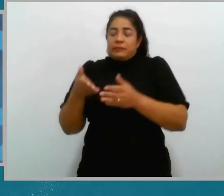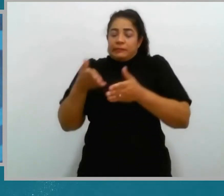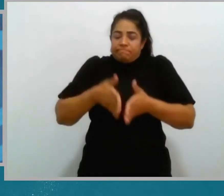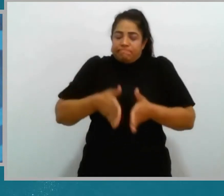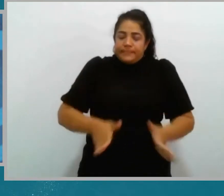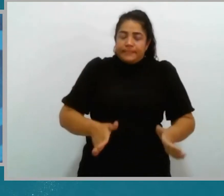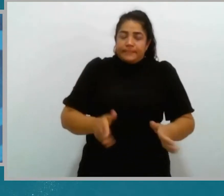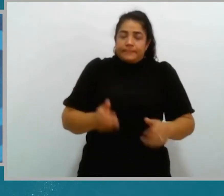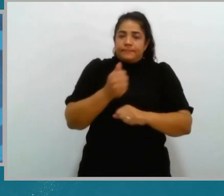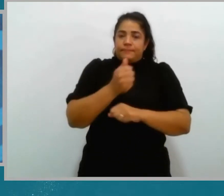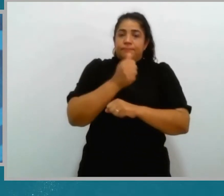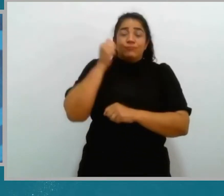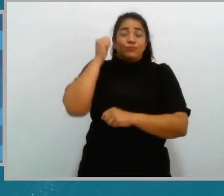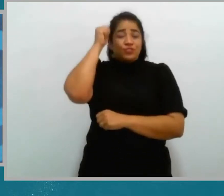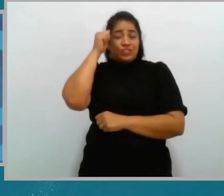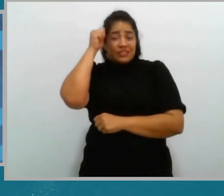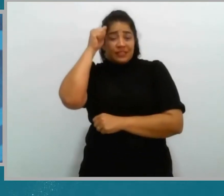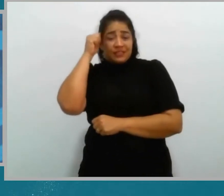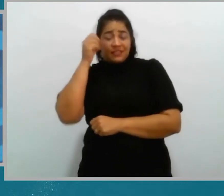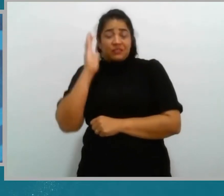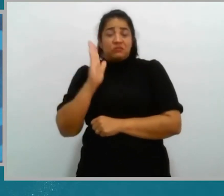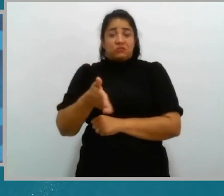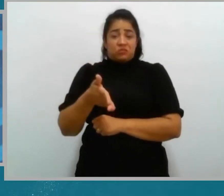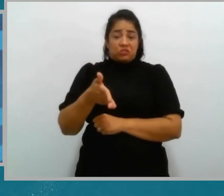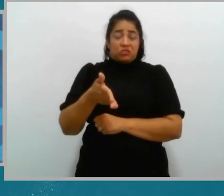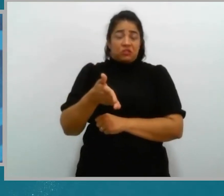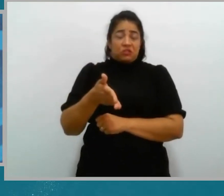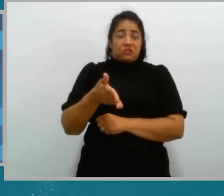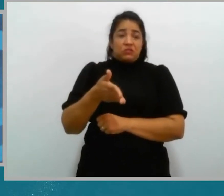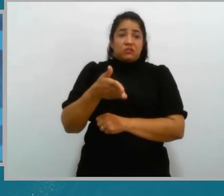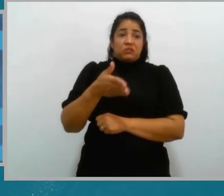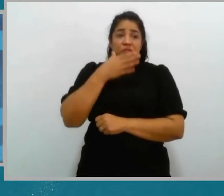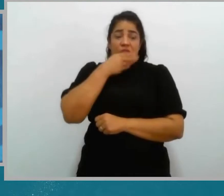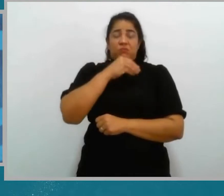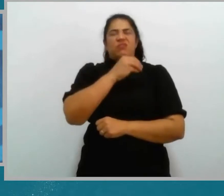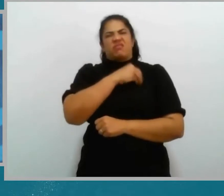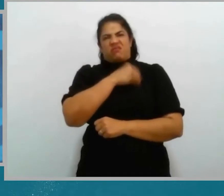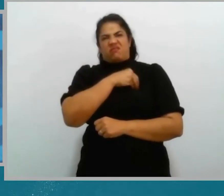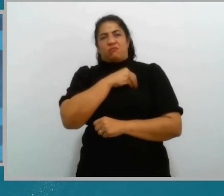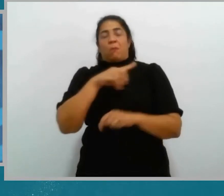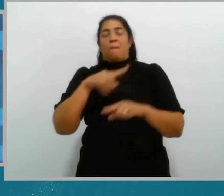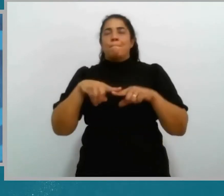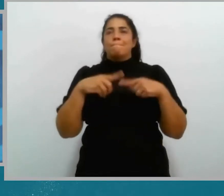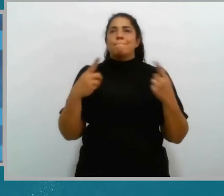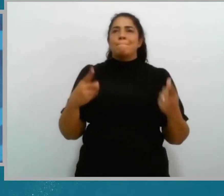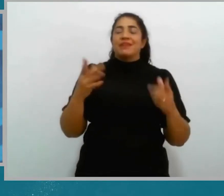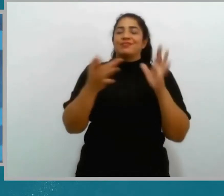pecador. Mas graças a Deus, Jesus nasceu de uma mulher.